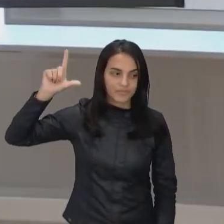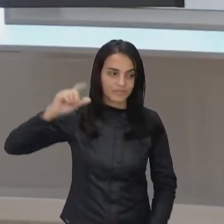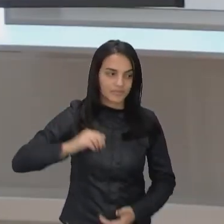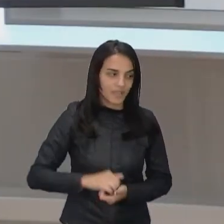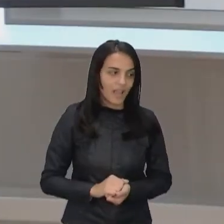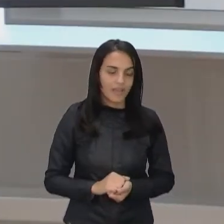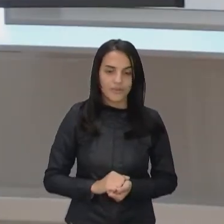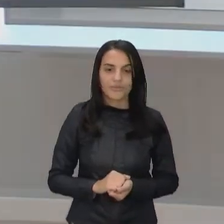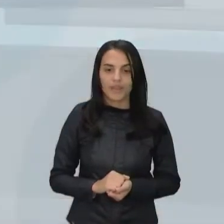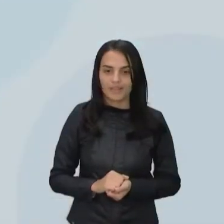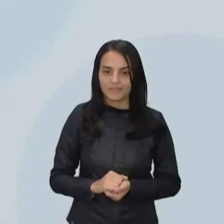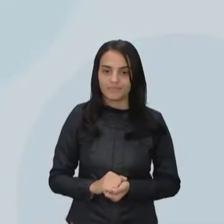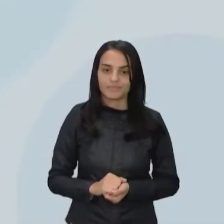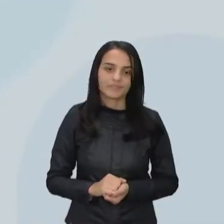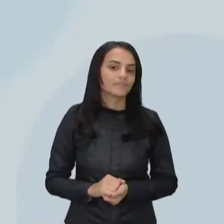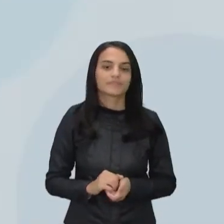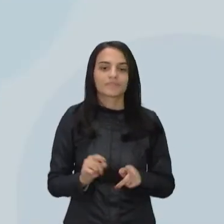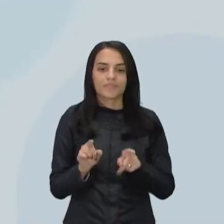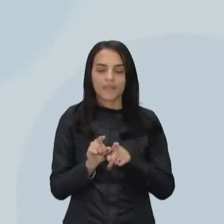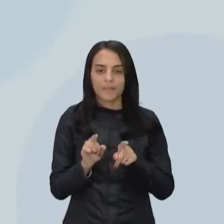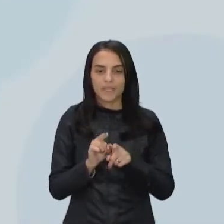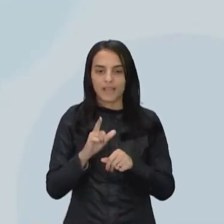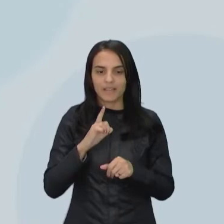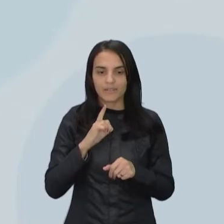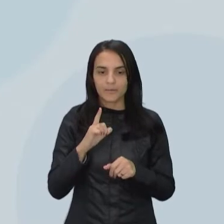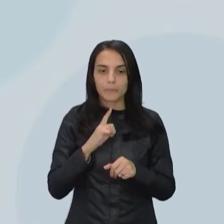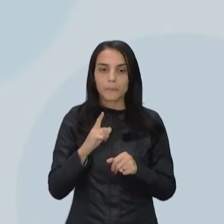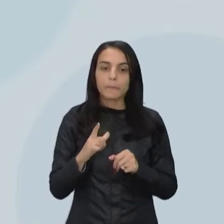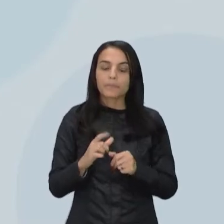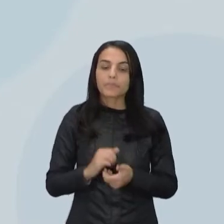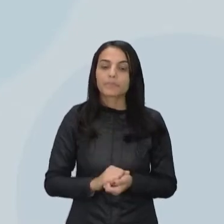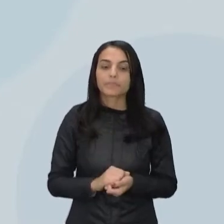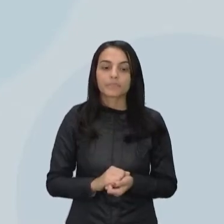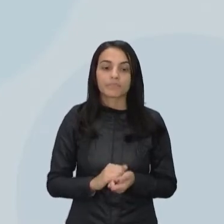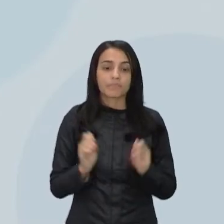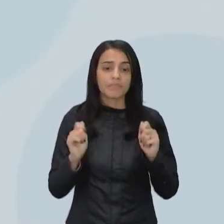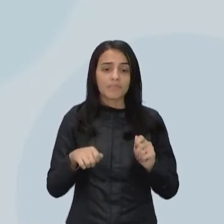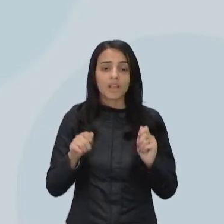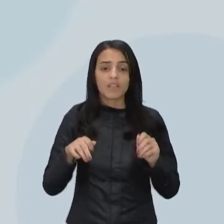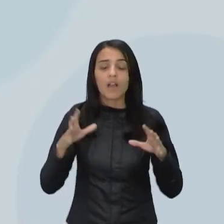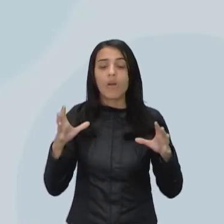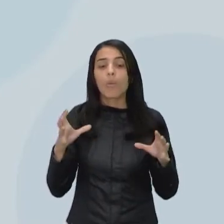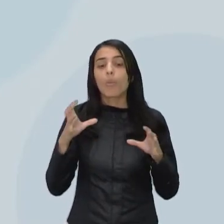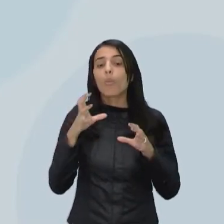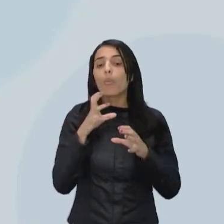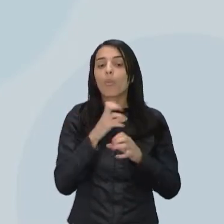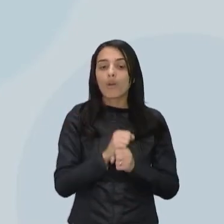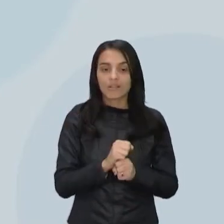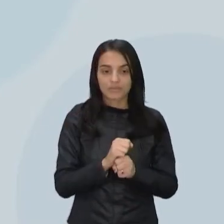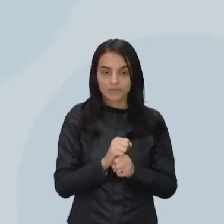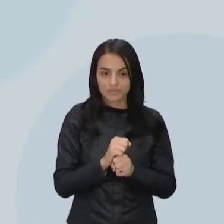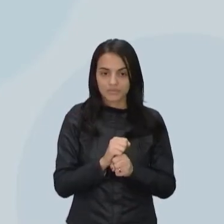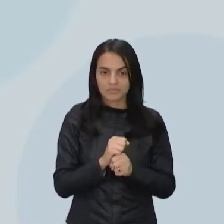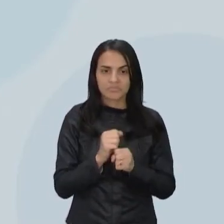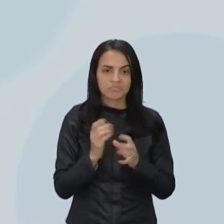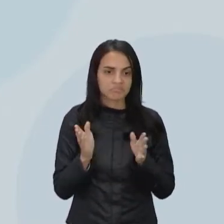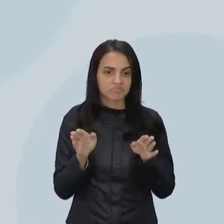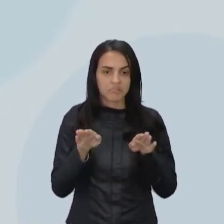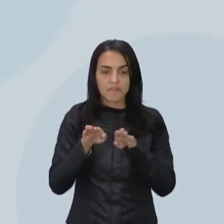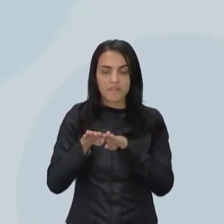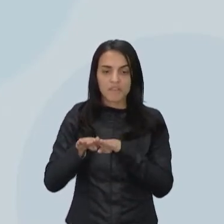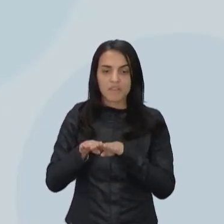artificial, ó. Incidindo aqui direto, passando por esse furo, me dá quanto de eficiência energética? Quantos